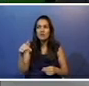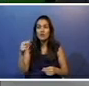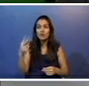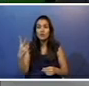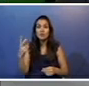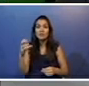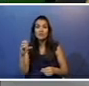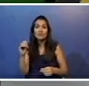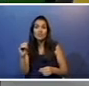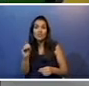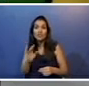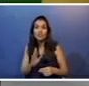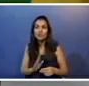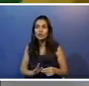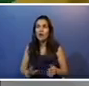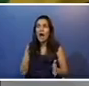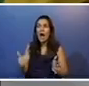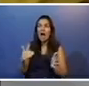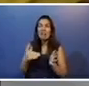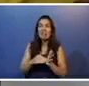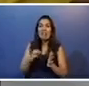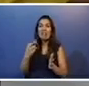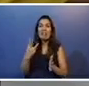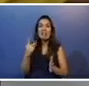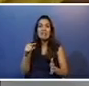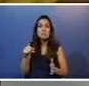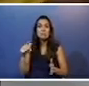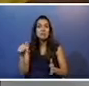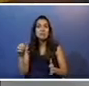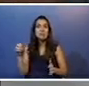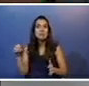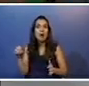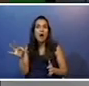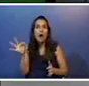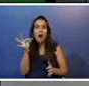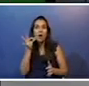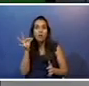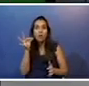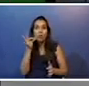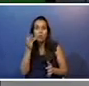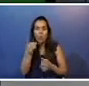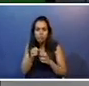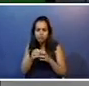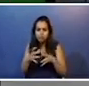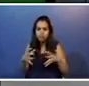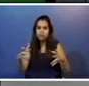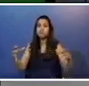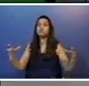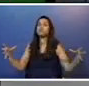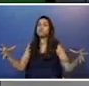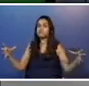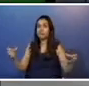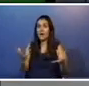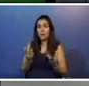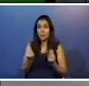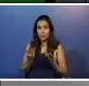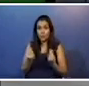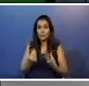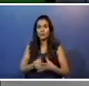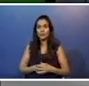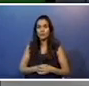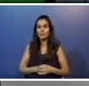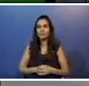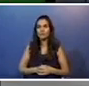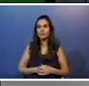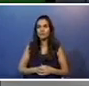1.720 e 3.700 ratos. É um grande número, professora? Sim, é um